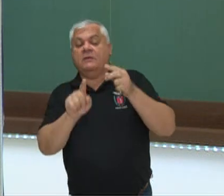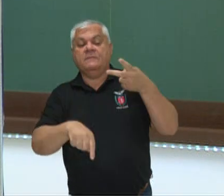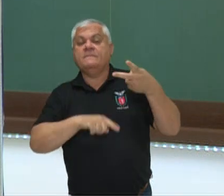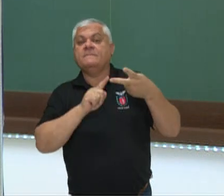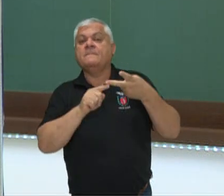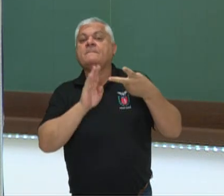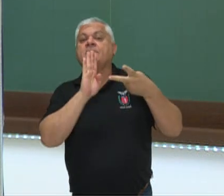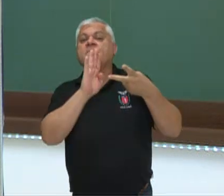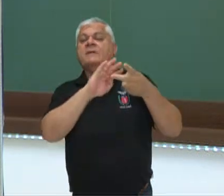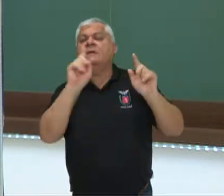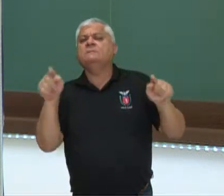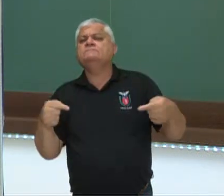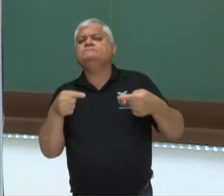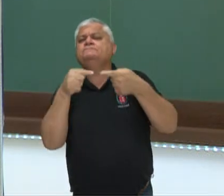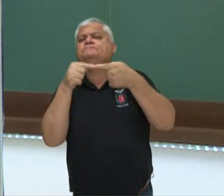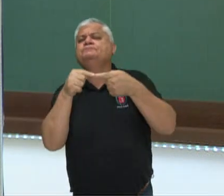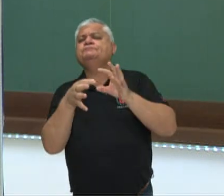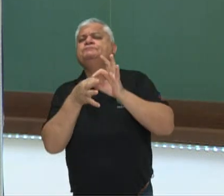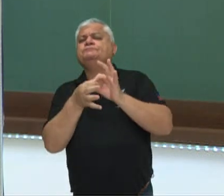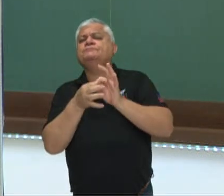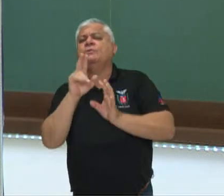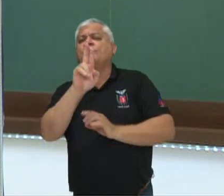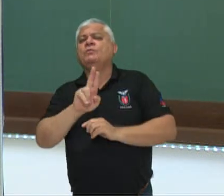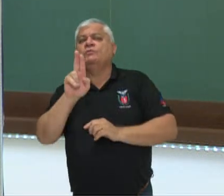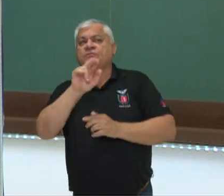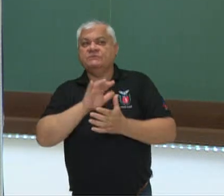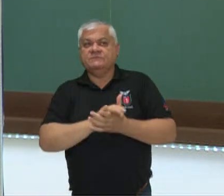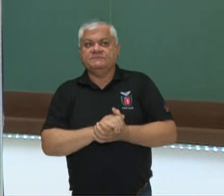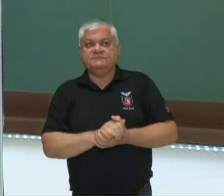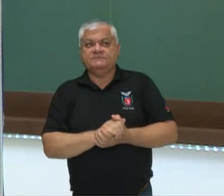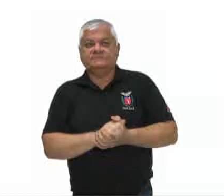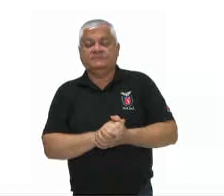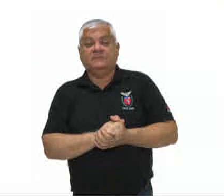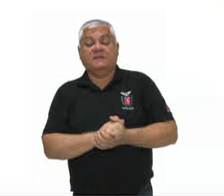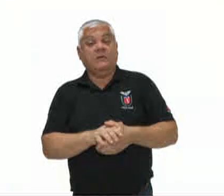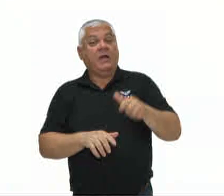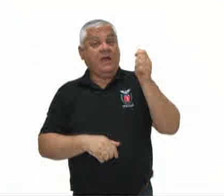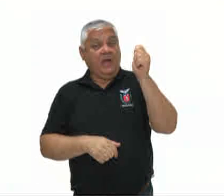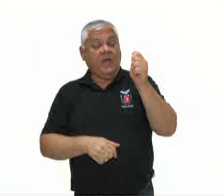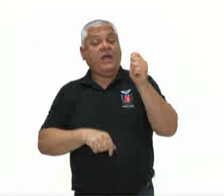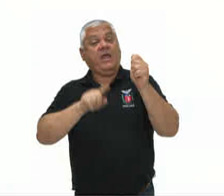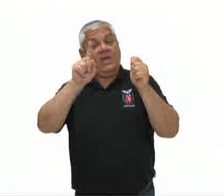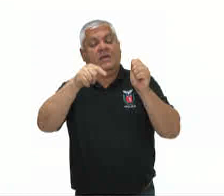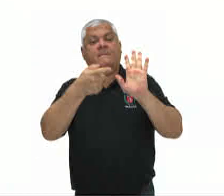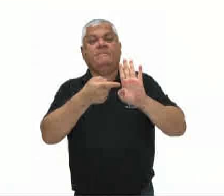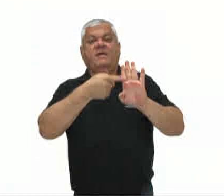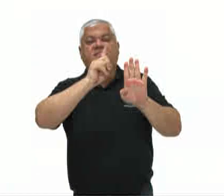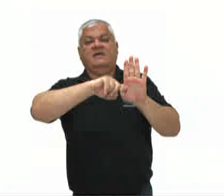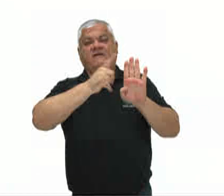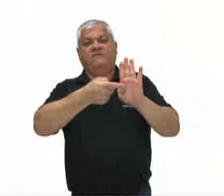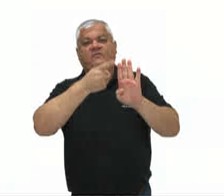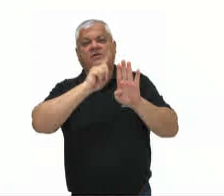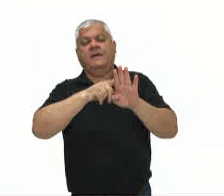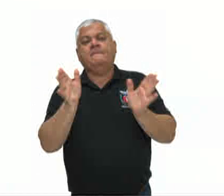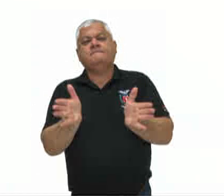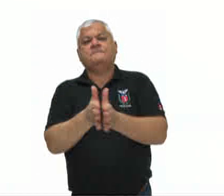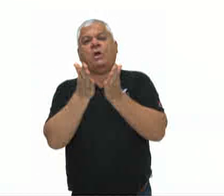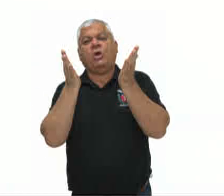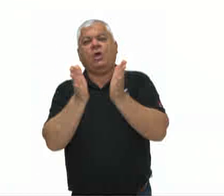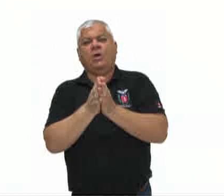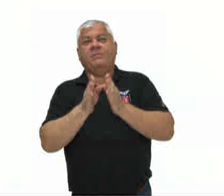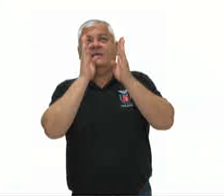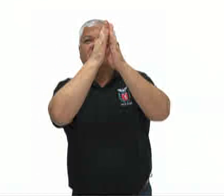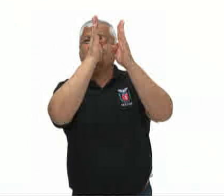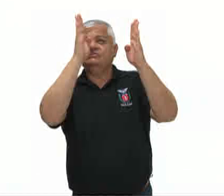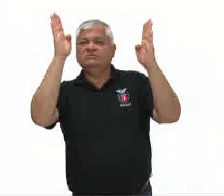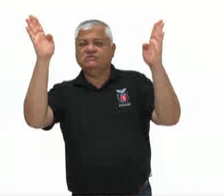B, que efeito de sentido produz o uso dessa figura de linguagem, né? Pois bem, é a metáfora da pobreza na estante, né? Essa